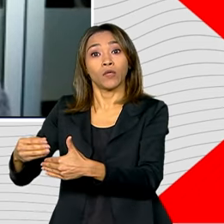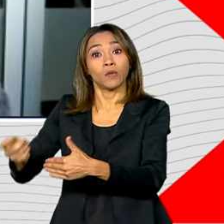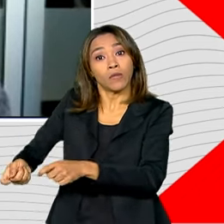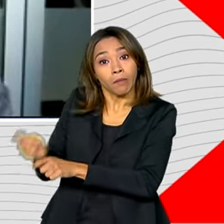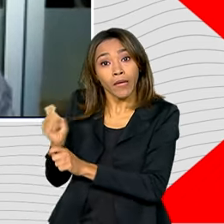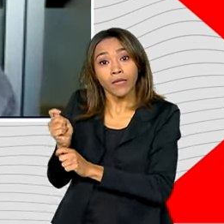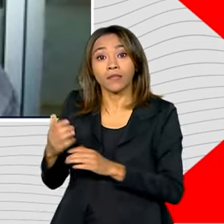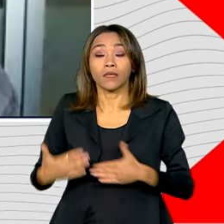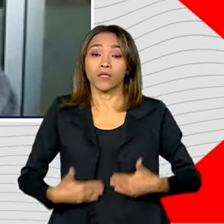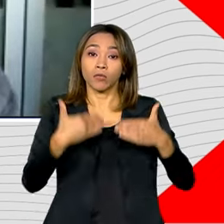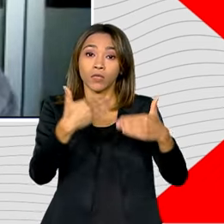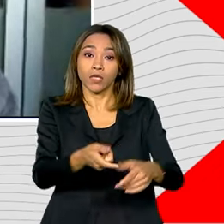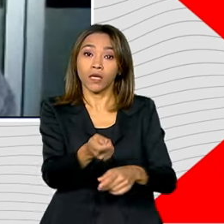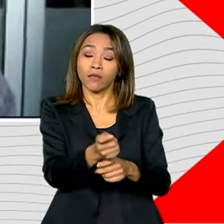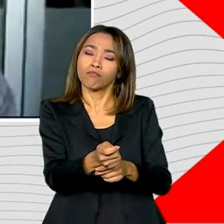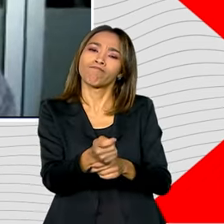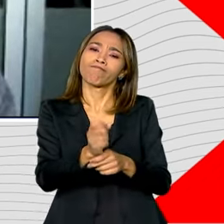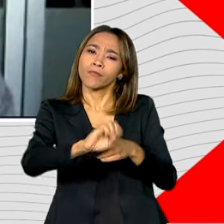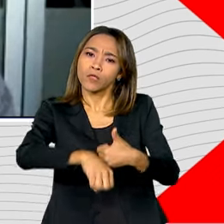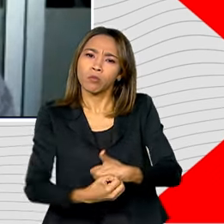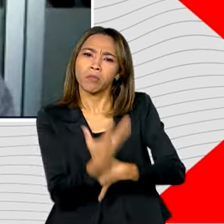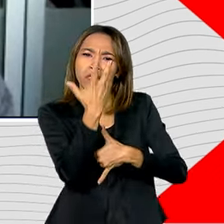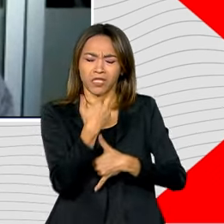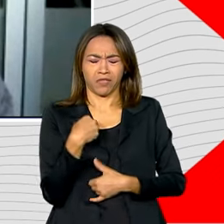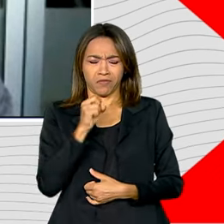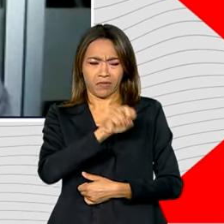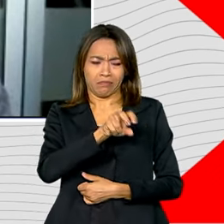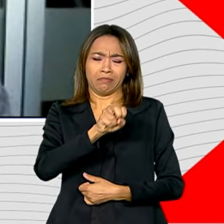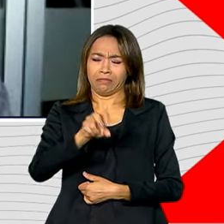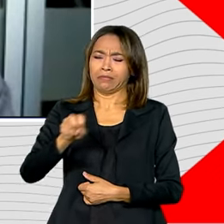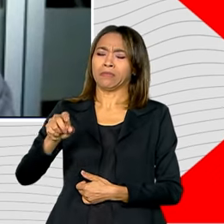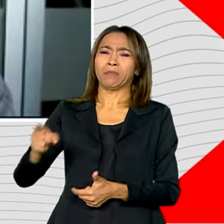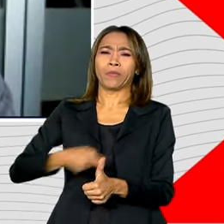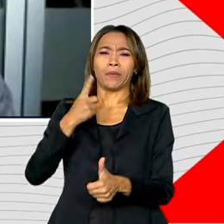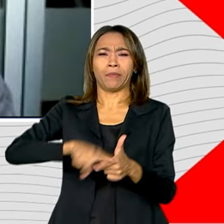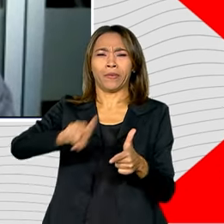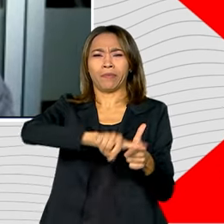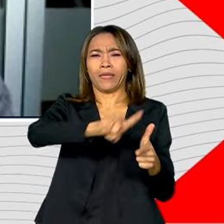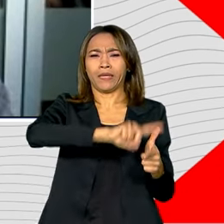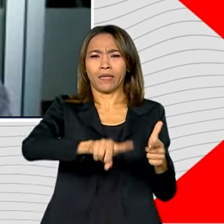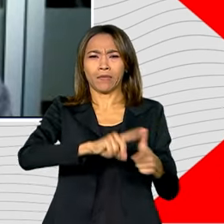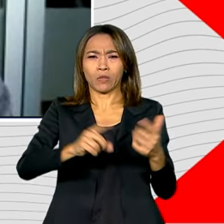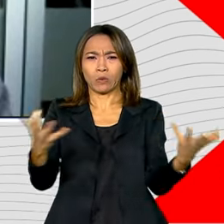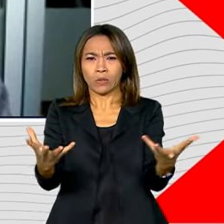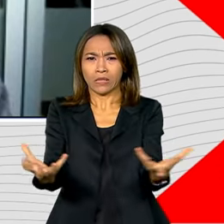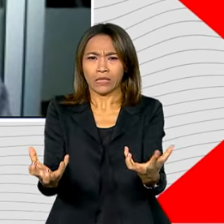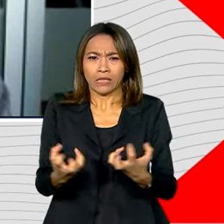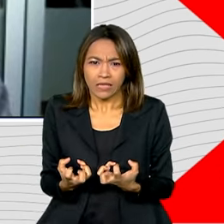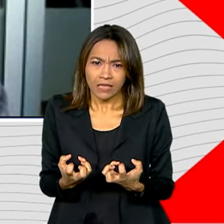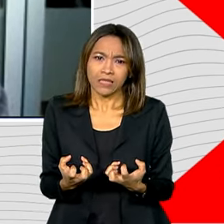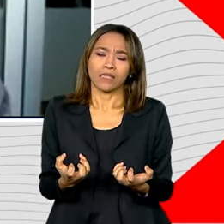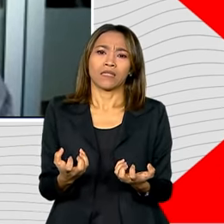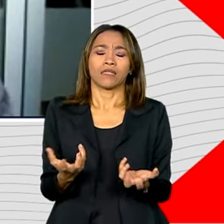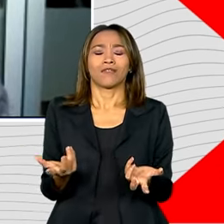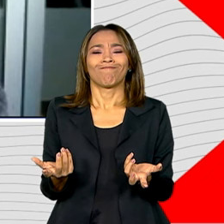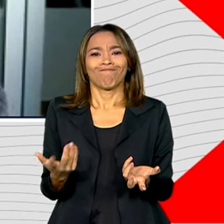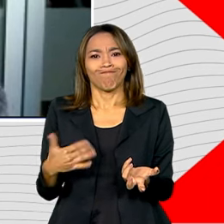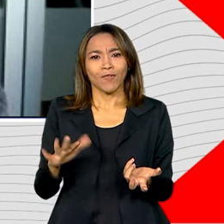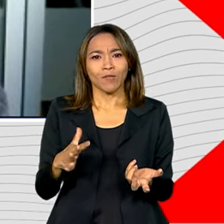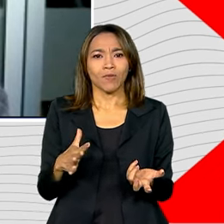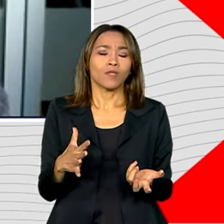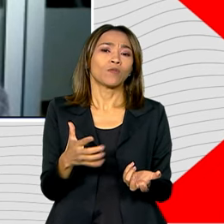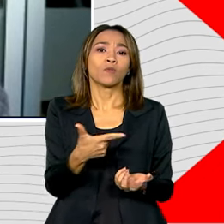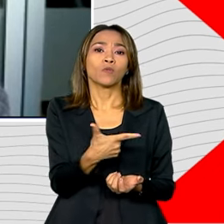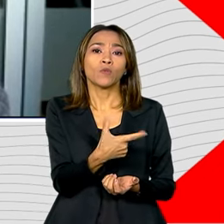Pesca, né? A gente viu muitos problemas com seca, principalmente na região do Amazonas. A gente tem aí mais ou menos 200 mil